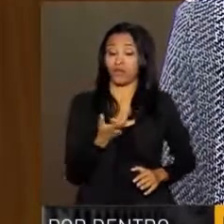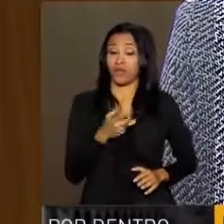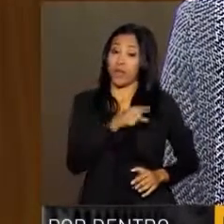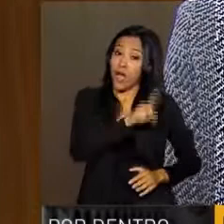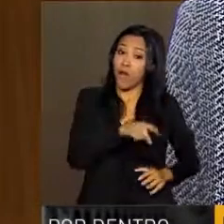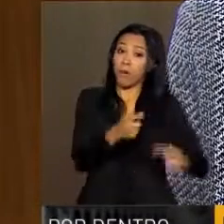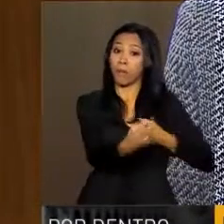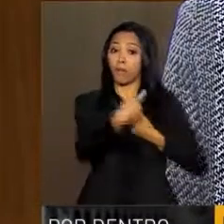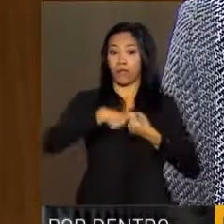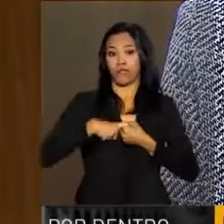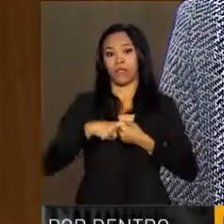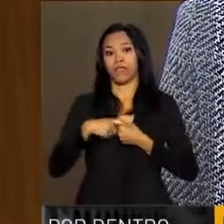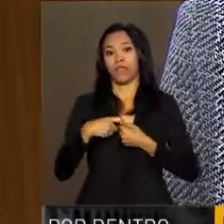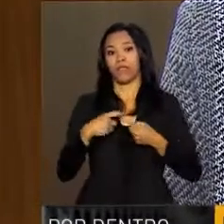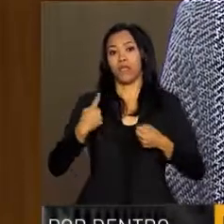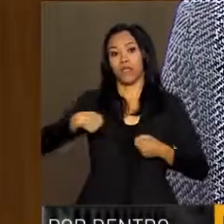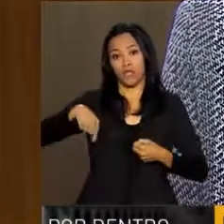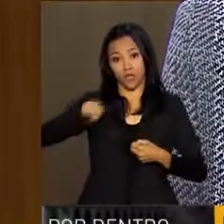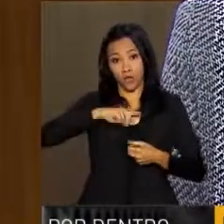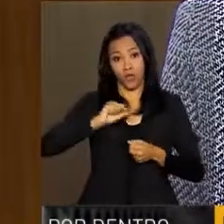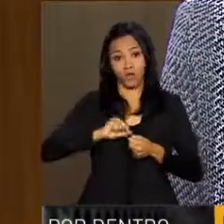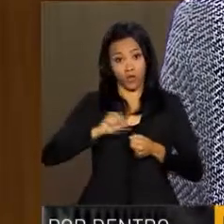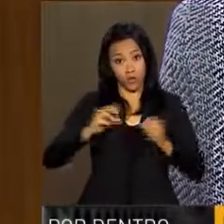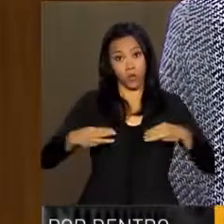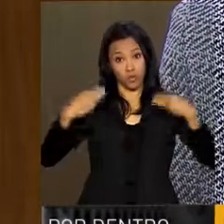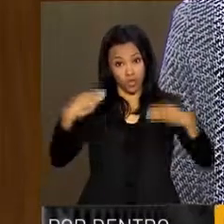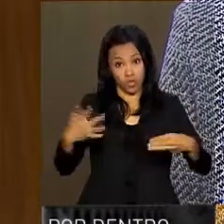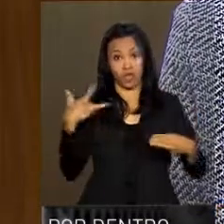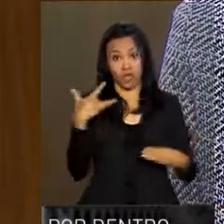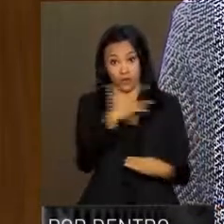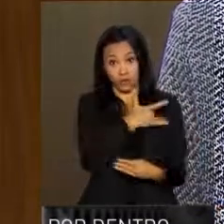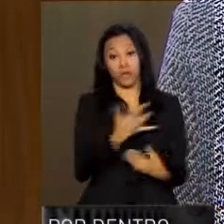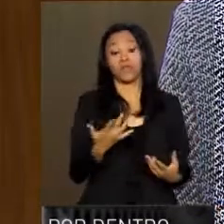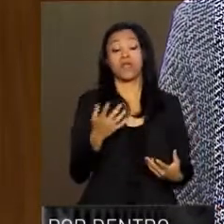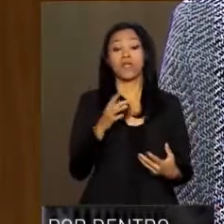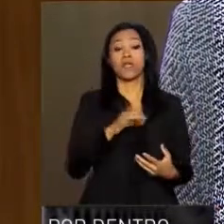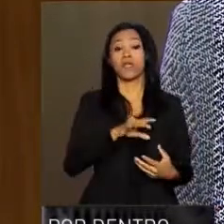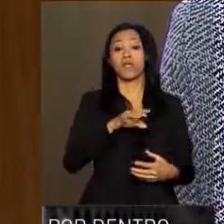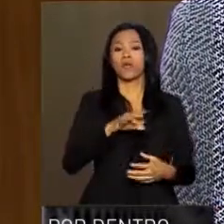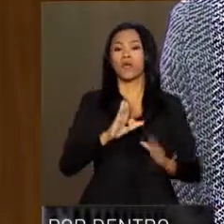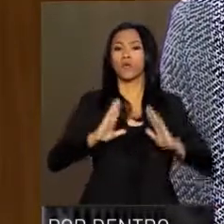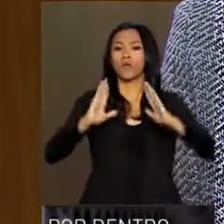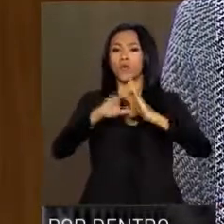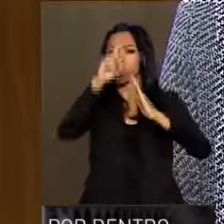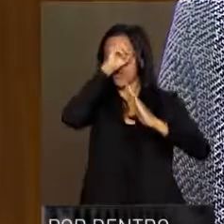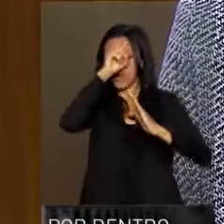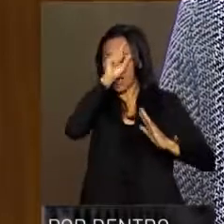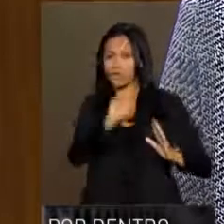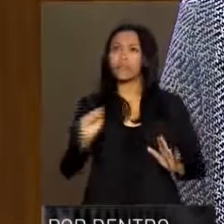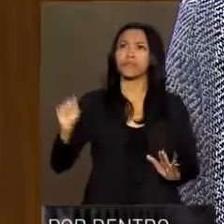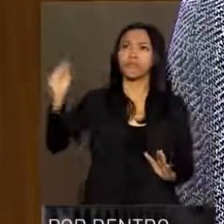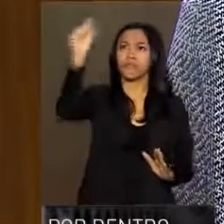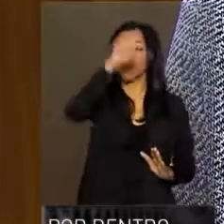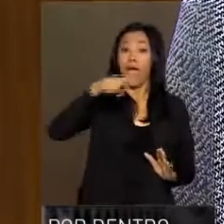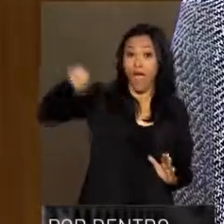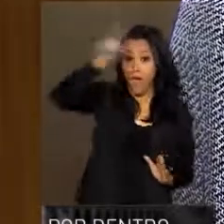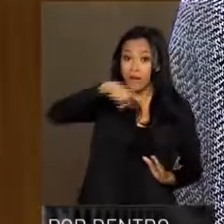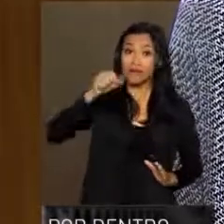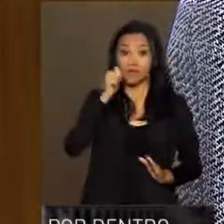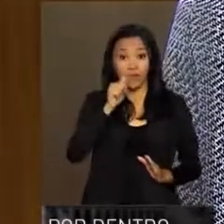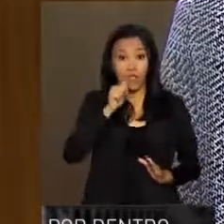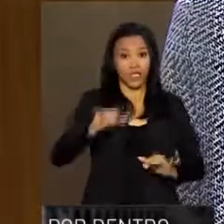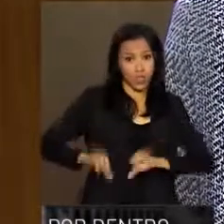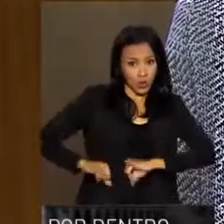parceria que nós fazemos com o ministério para que os hospitais o credenciamento também dos hospitais dessa mulher que sofre o estupro